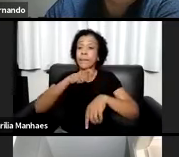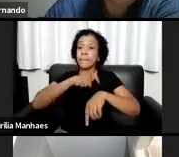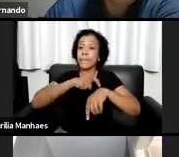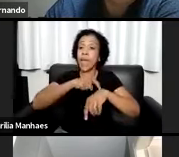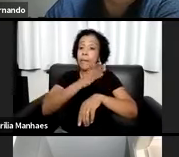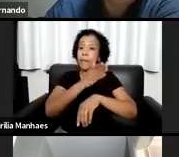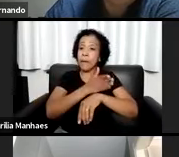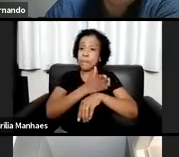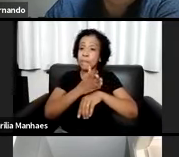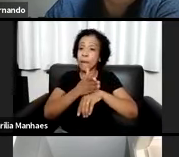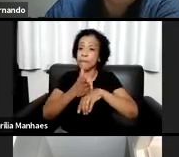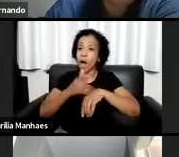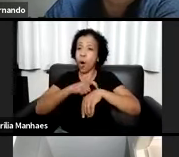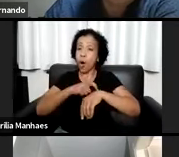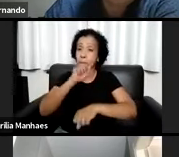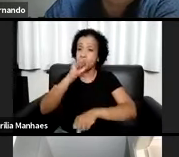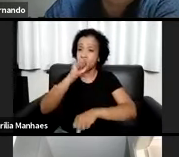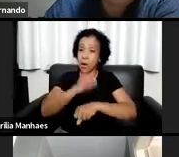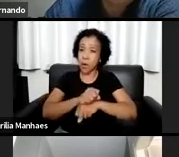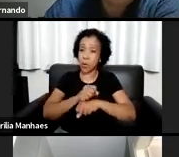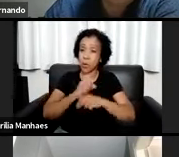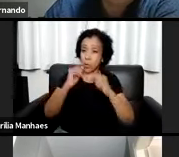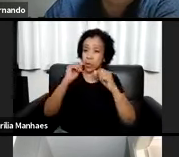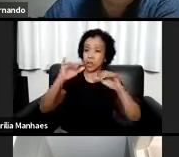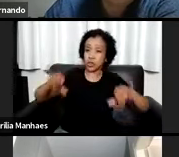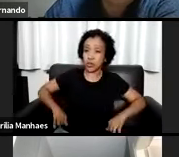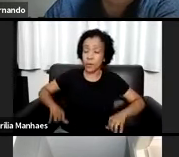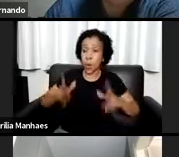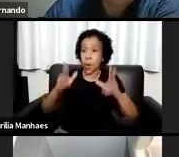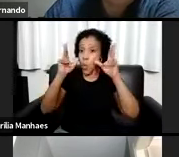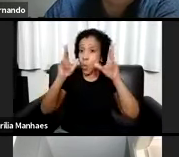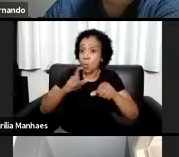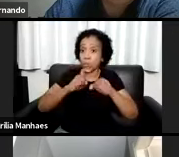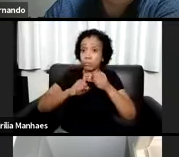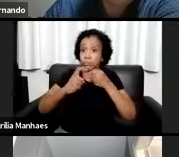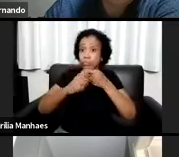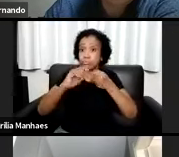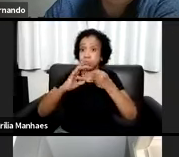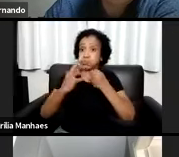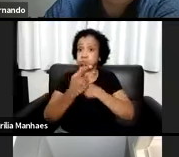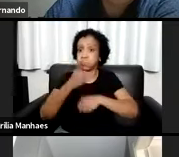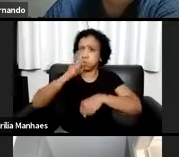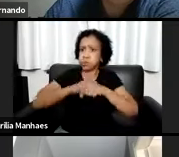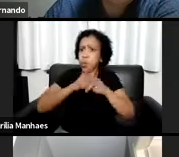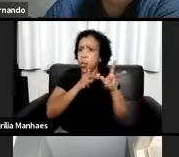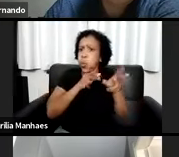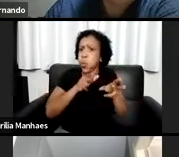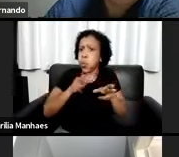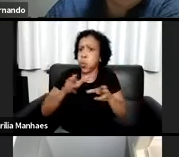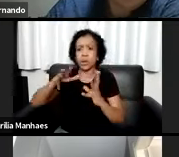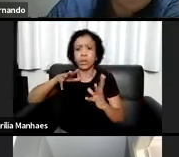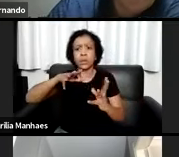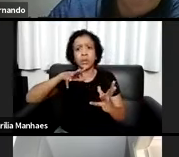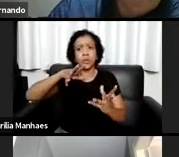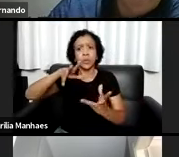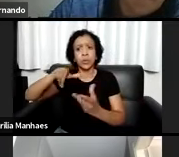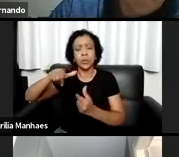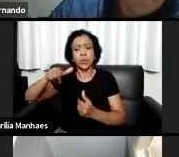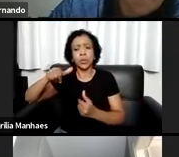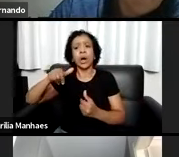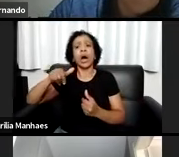tempo, esteve debaixo de sofrimento, este é o momento. Na história, houve vários